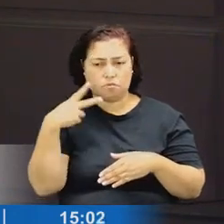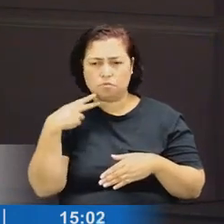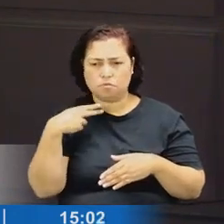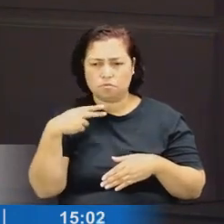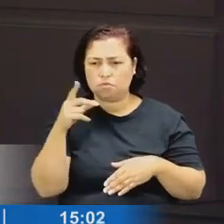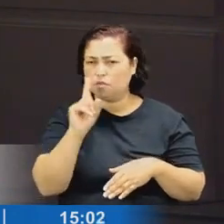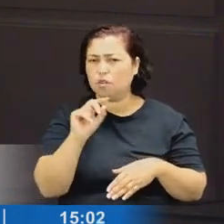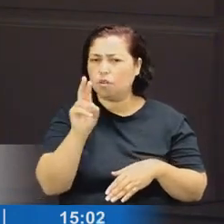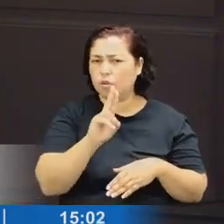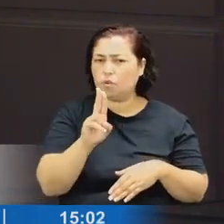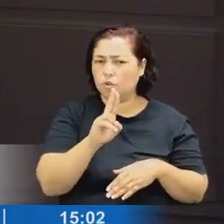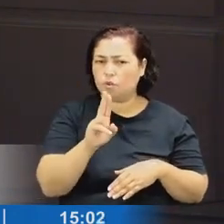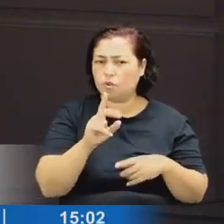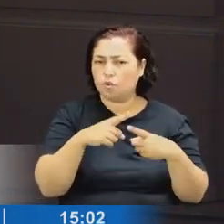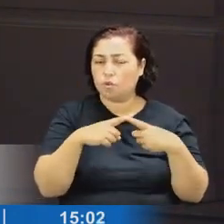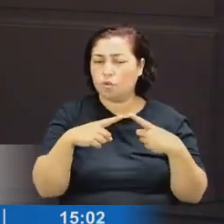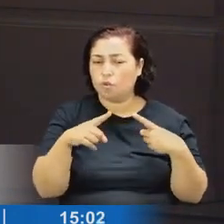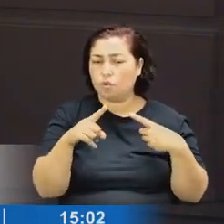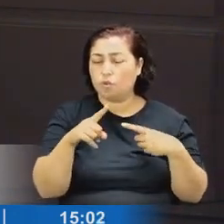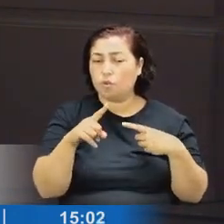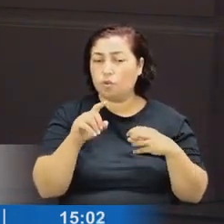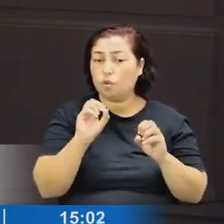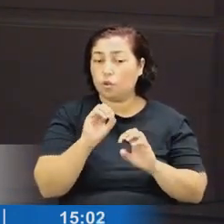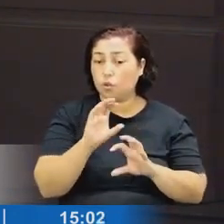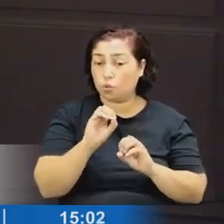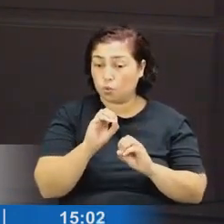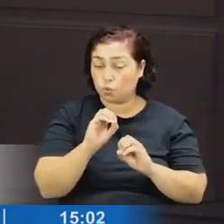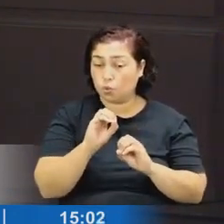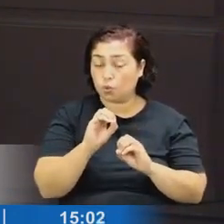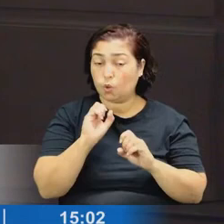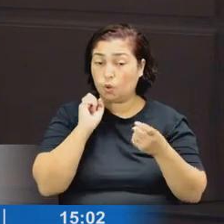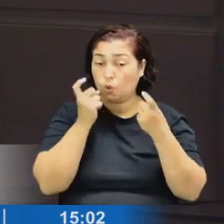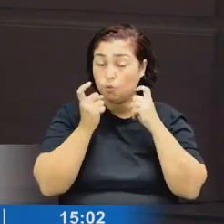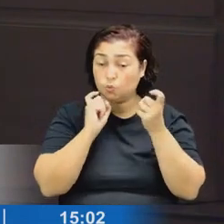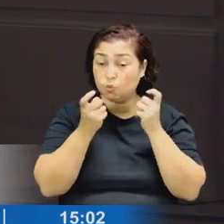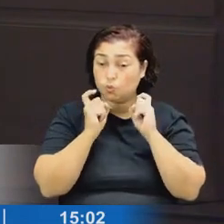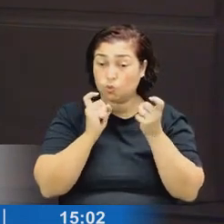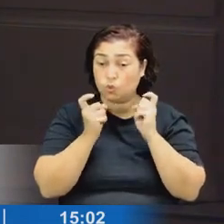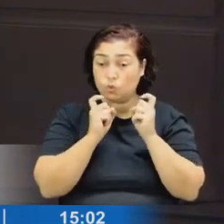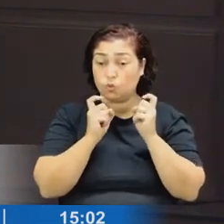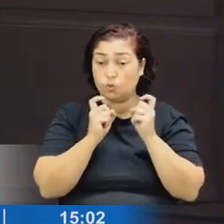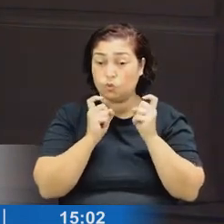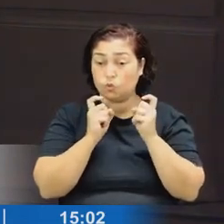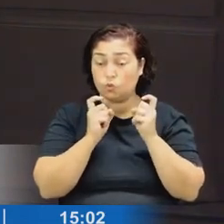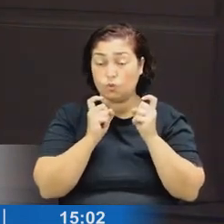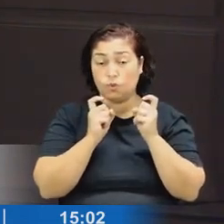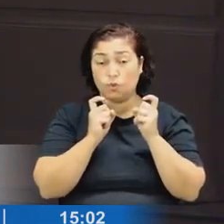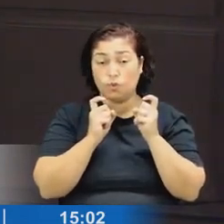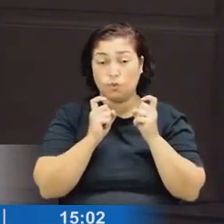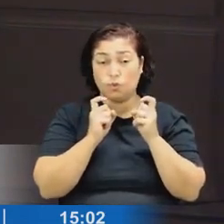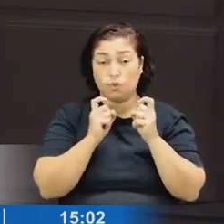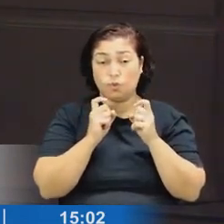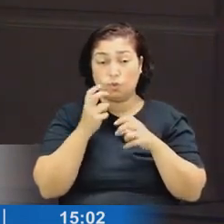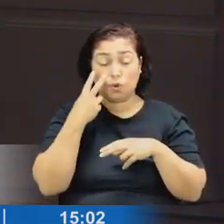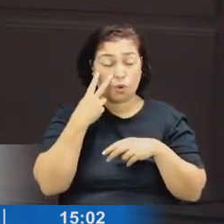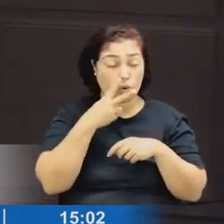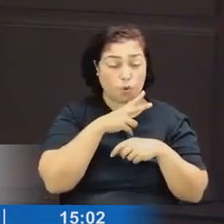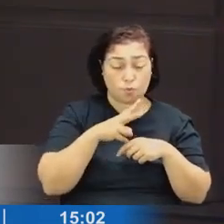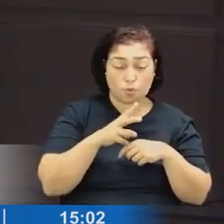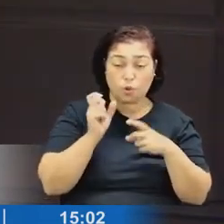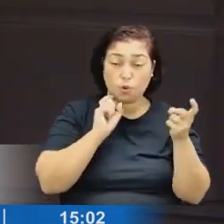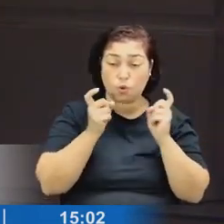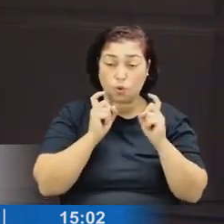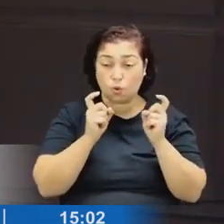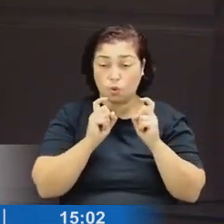mas é aquele que educa a tua audiência ele educa audiência a acompanhar ele no Twitter isso